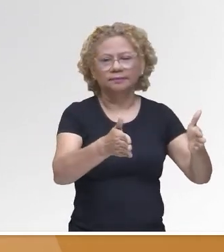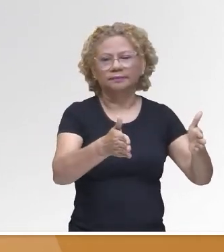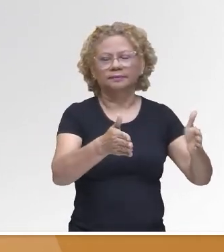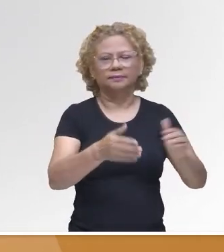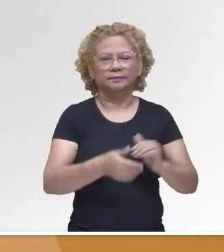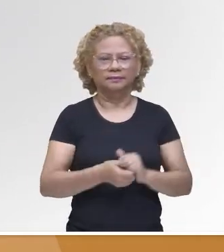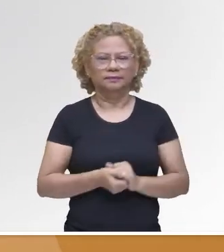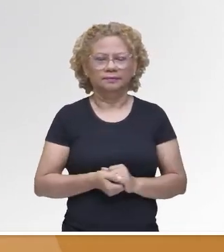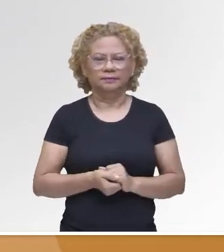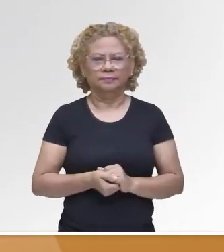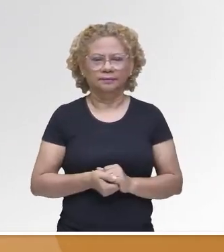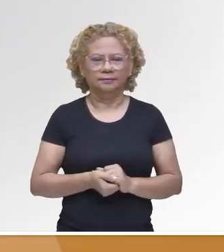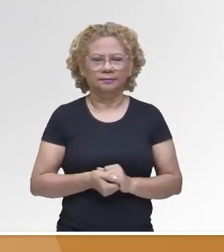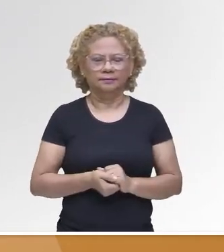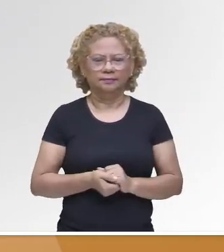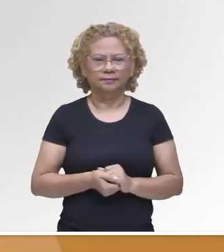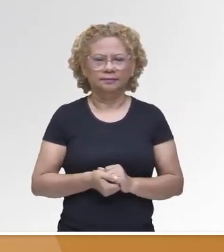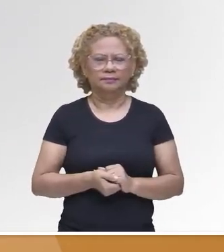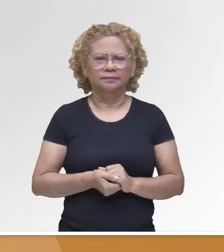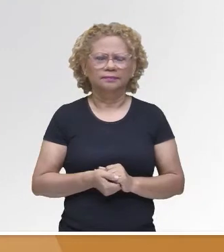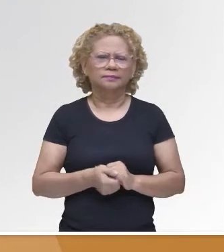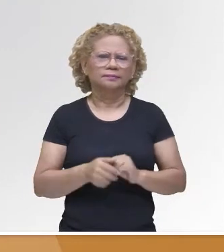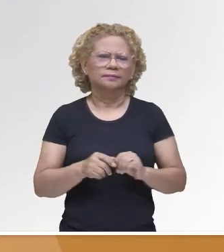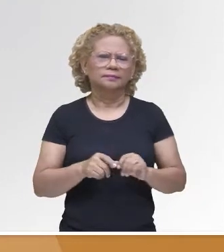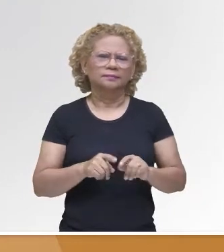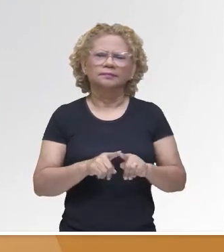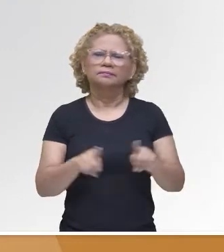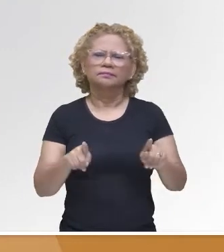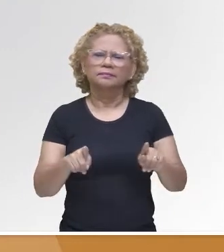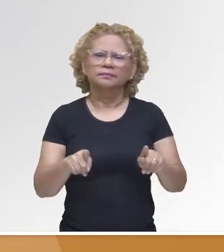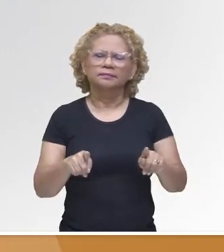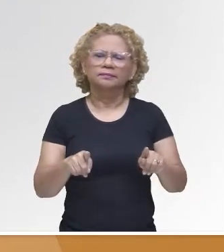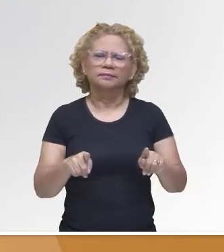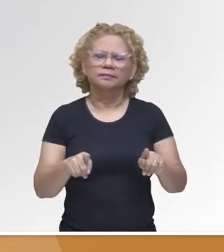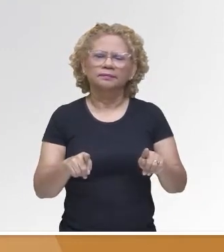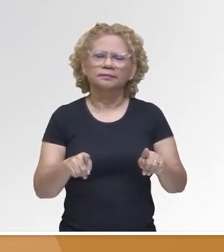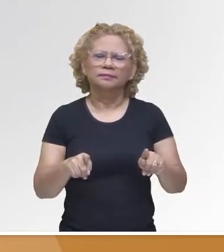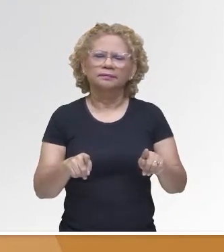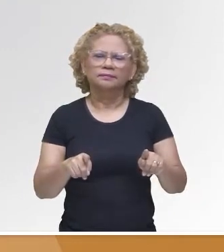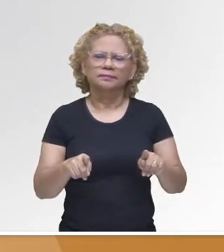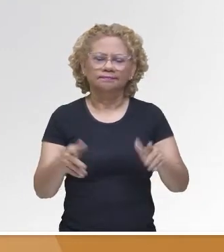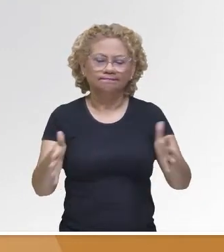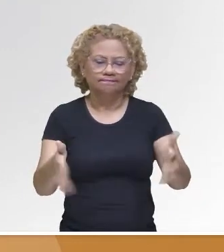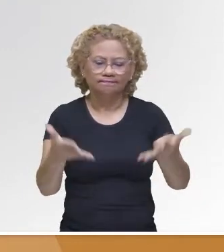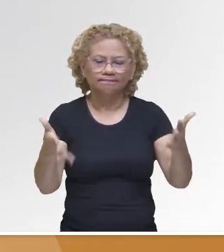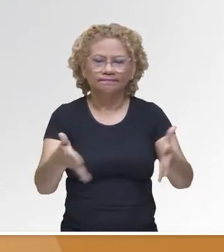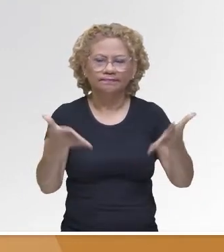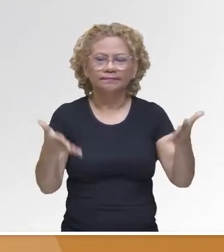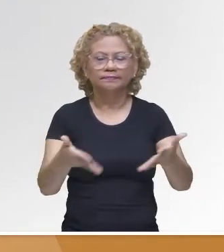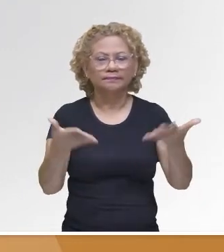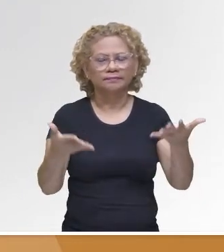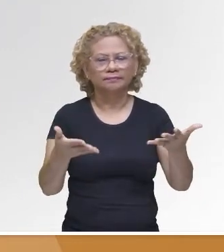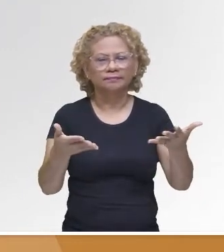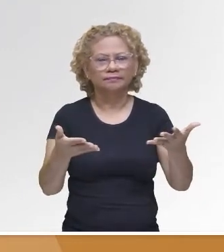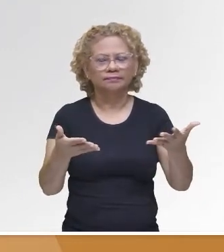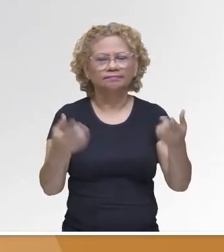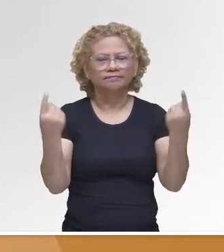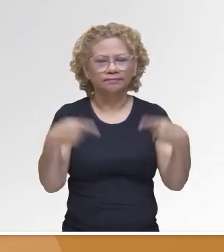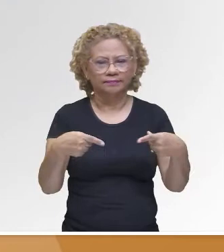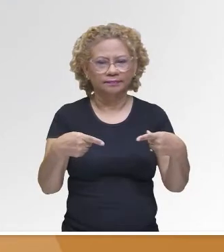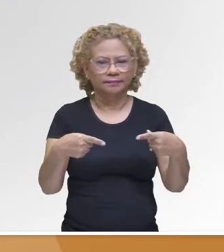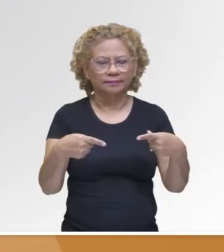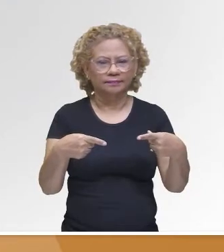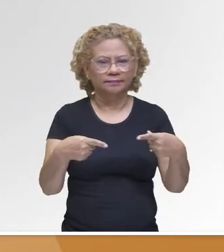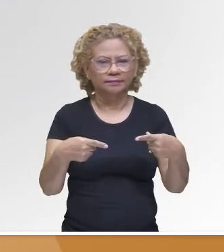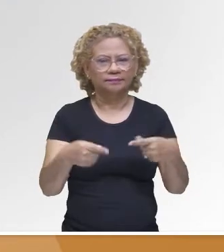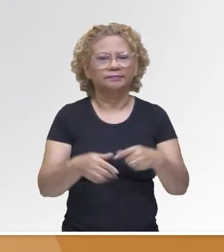E qual é a motivação que desafia para que nós possamos buscar o método? São os